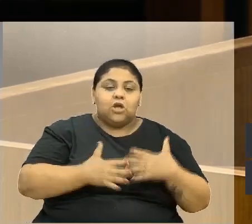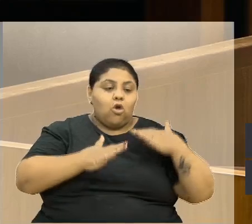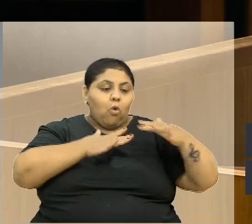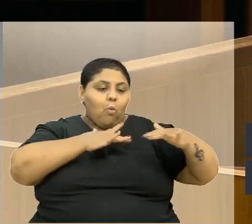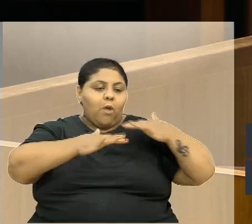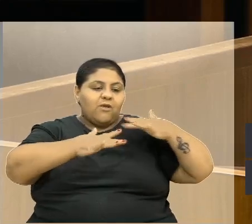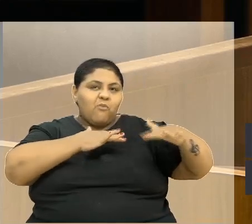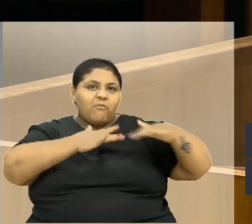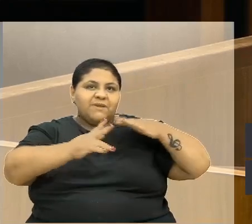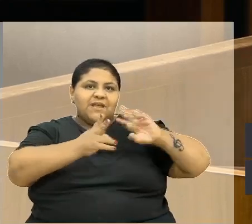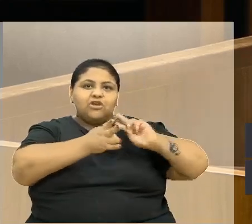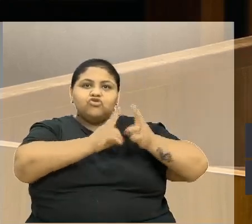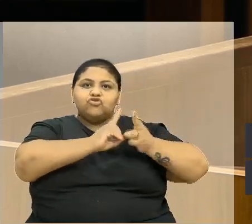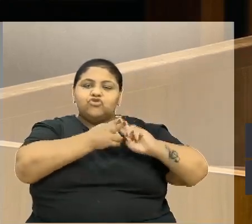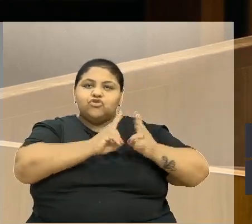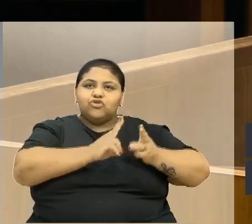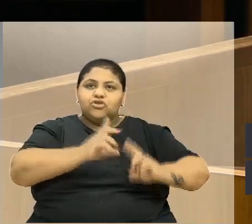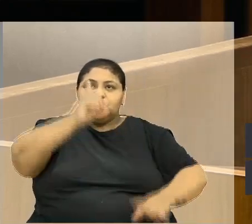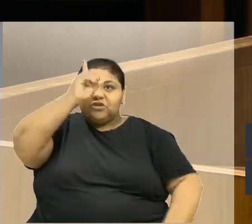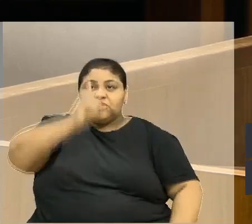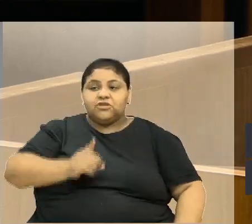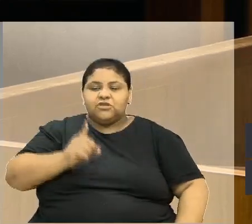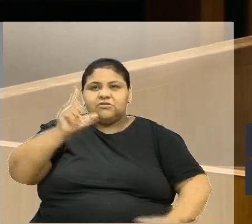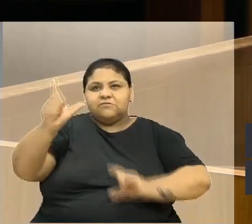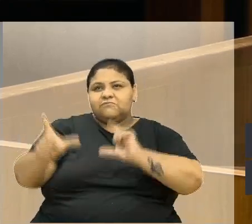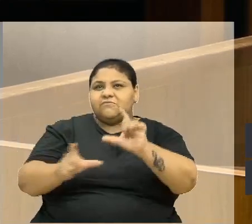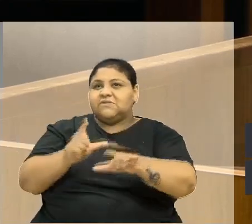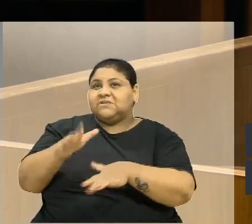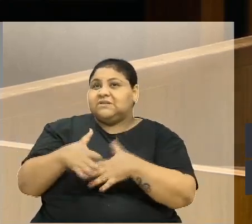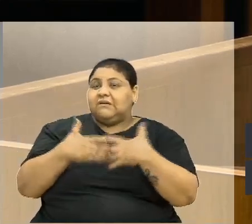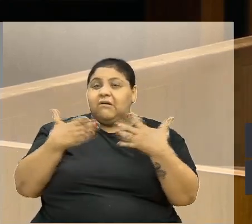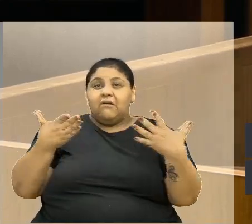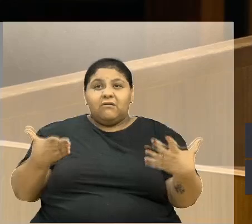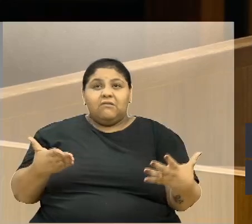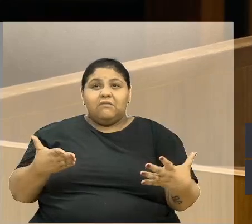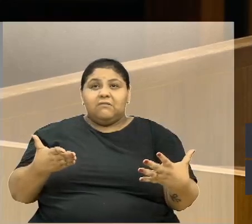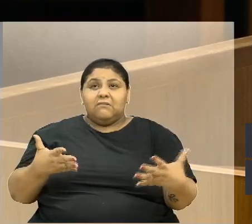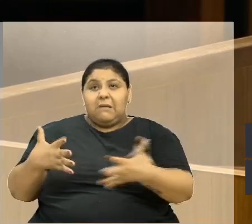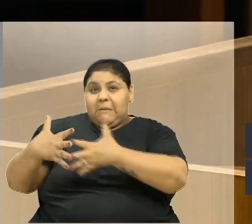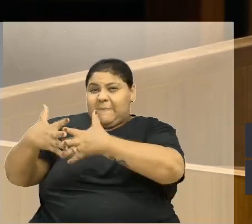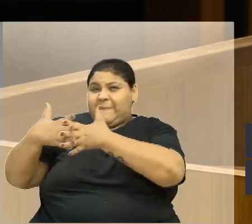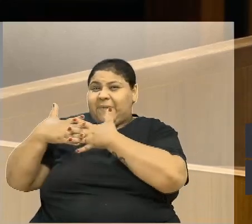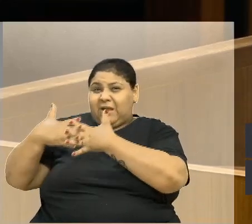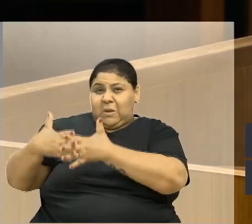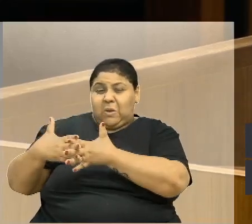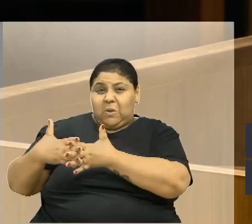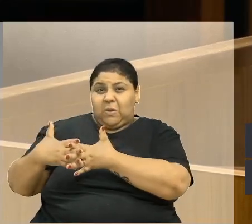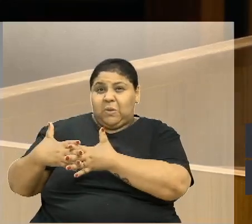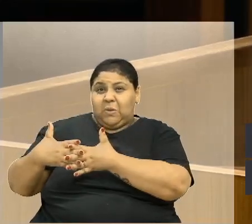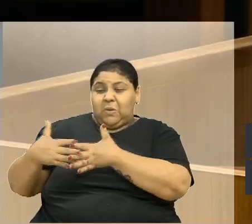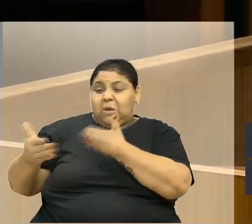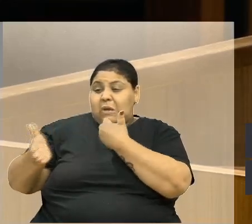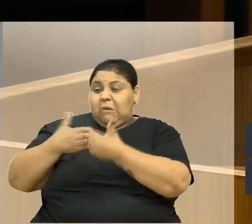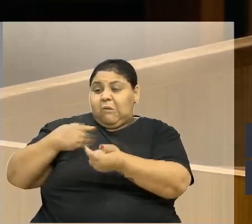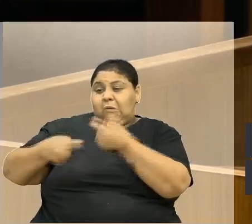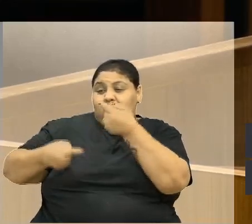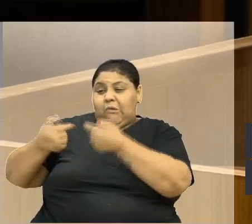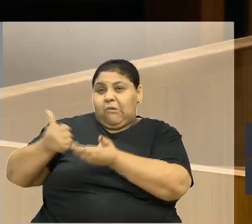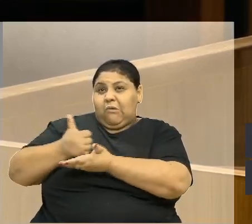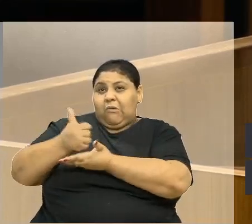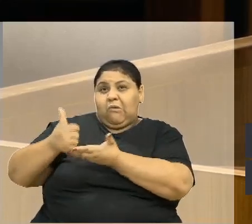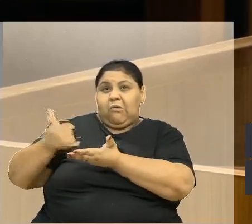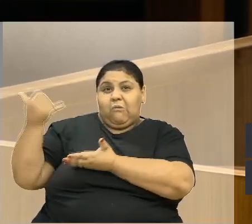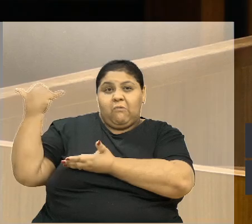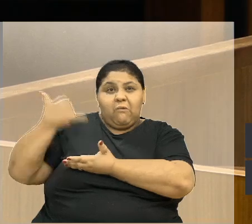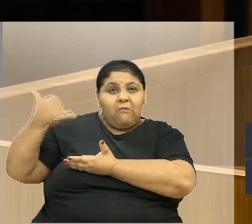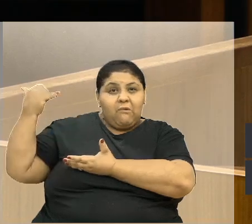mobilidade urbana. Os direitos humanos extrapola qualquer discussão básica que se ouve por